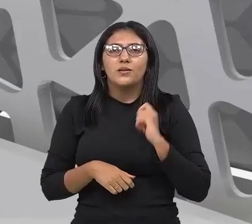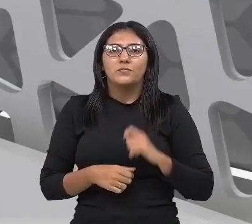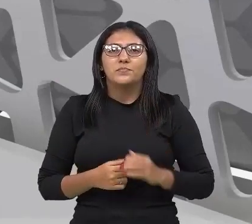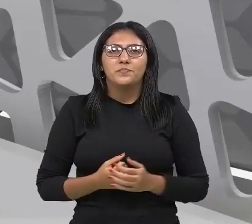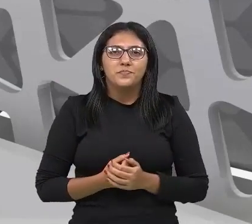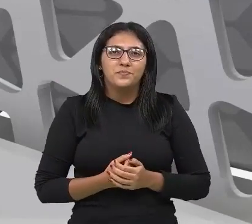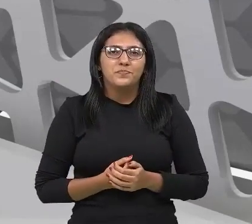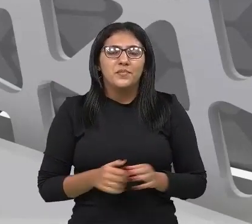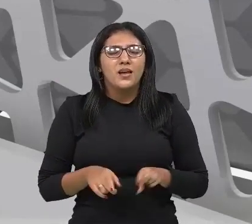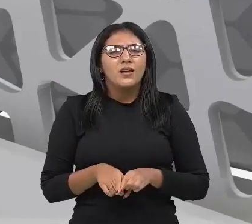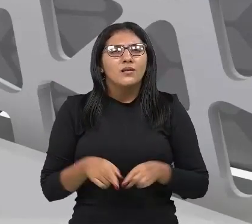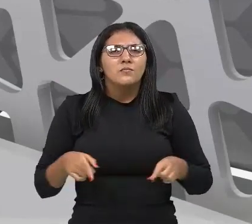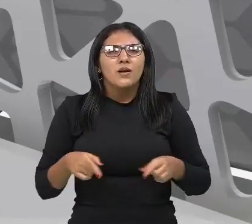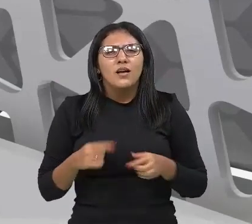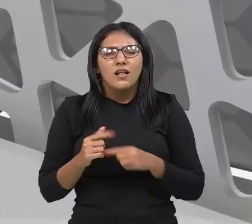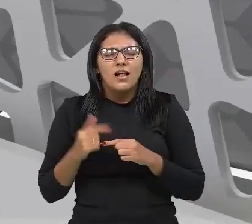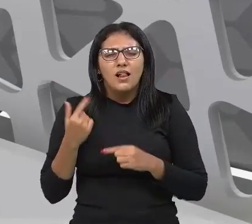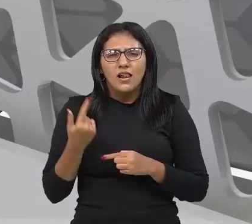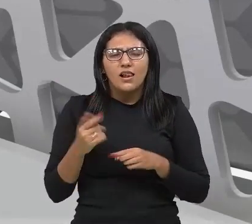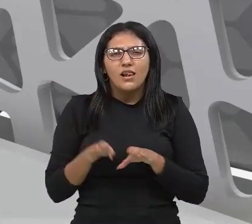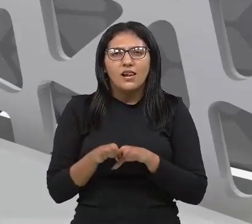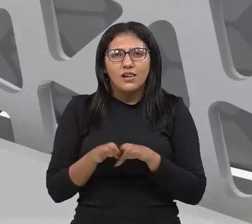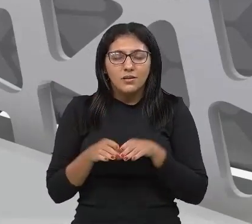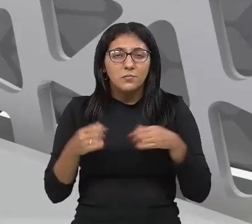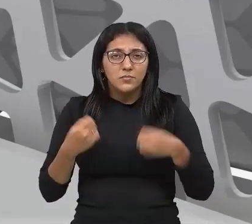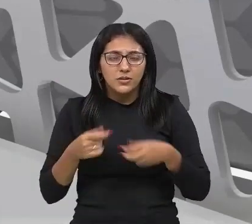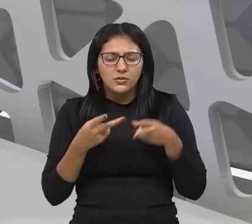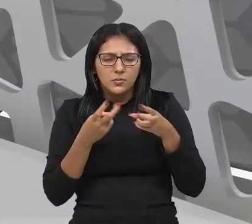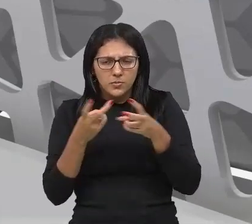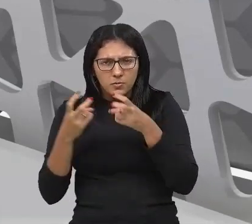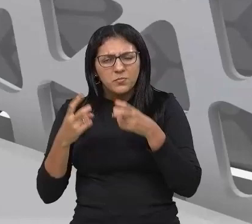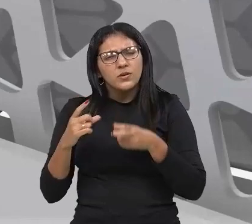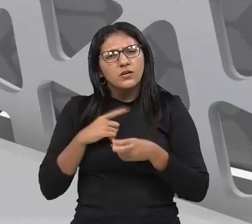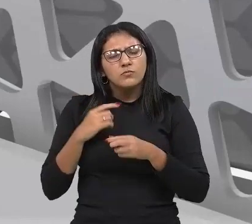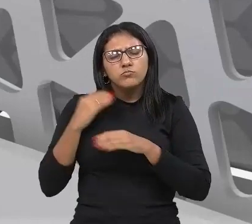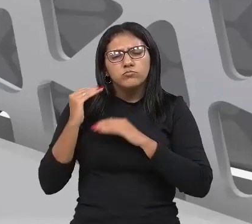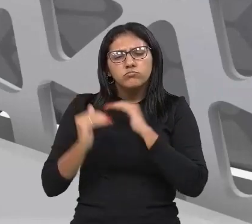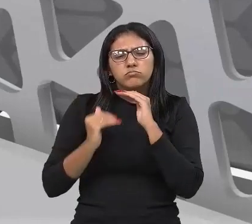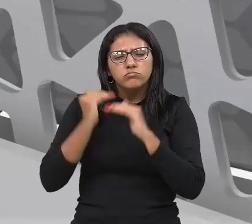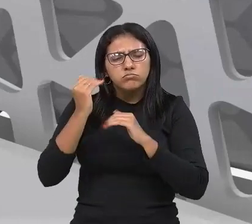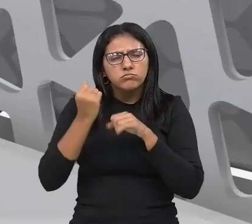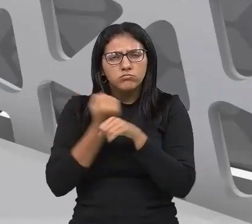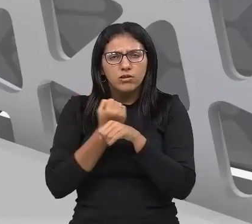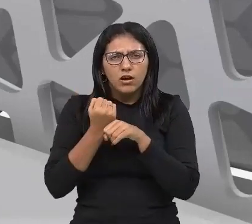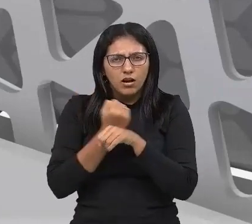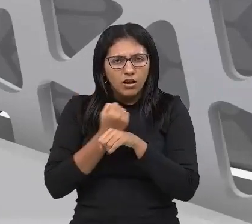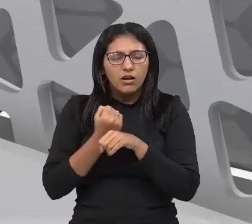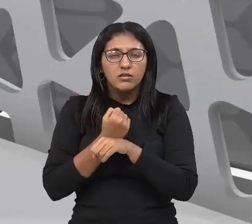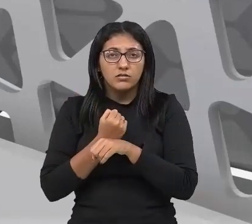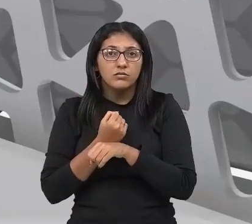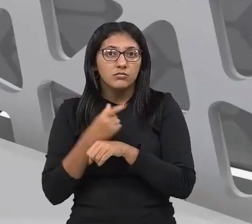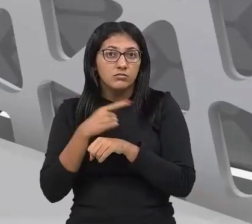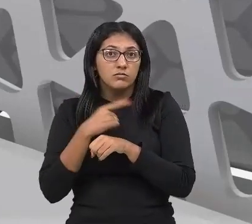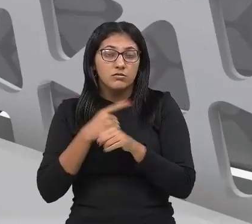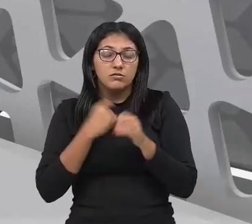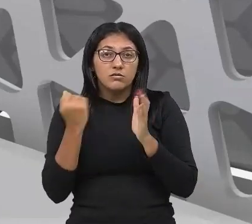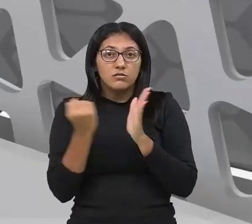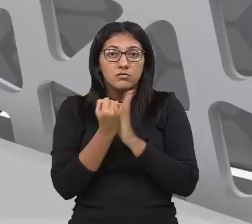além disso, a gente vai verificar que, com o passar do tempo, eles acabaram